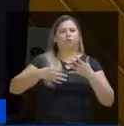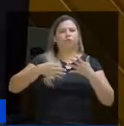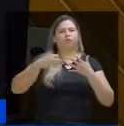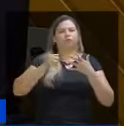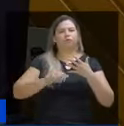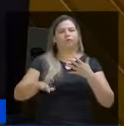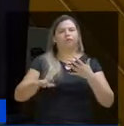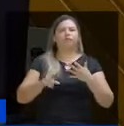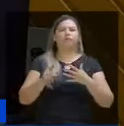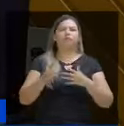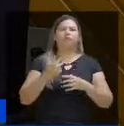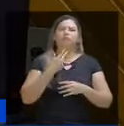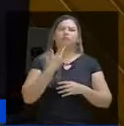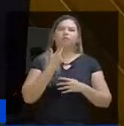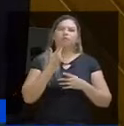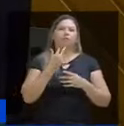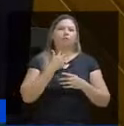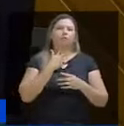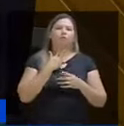reveste de